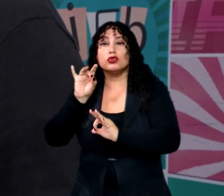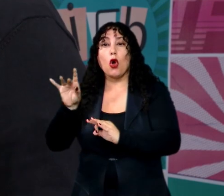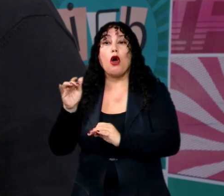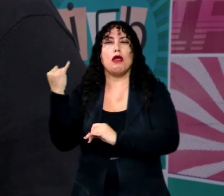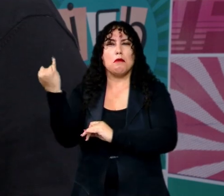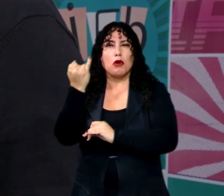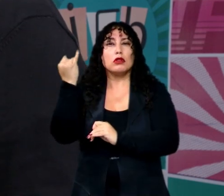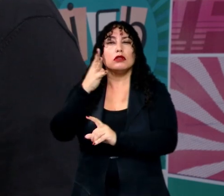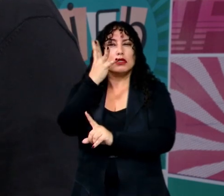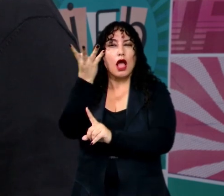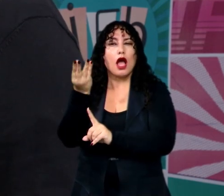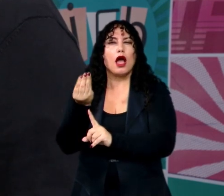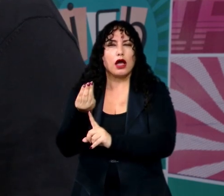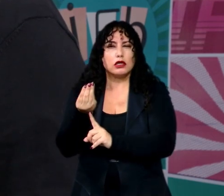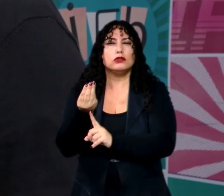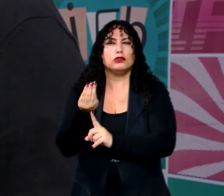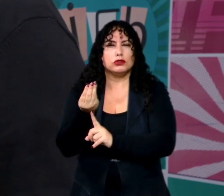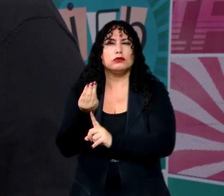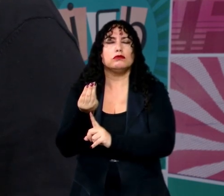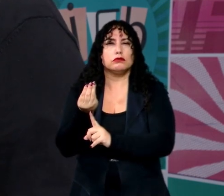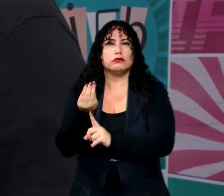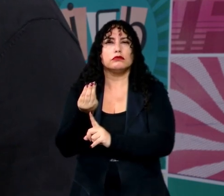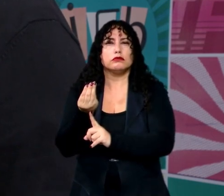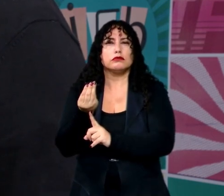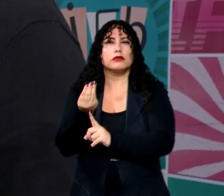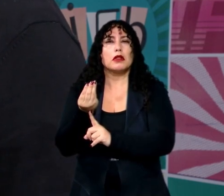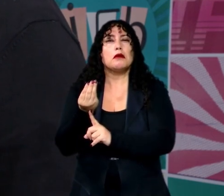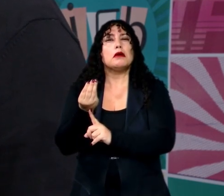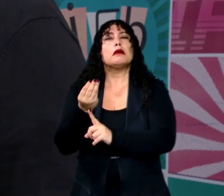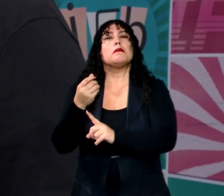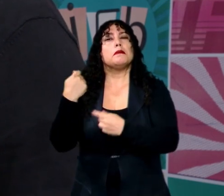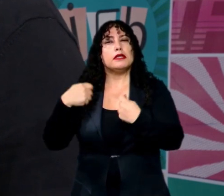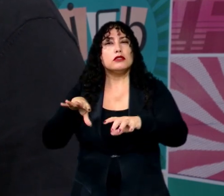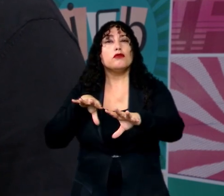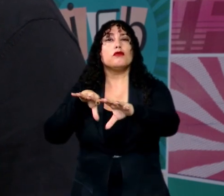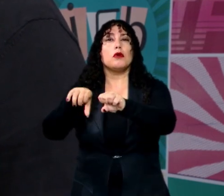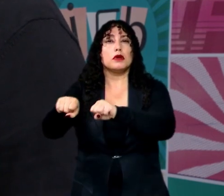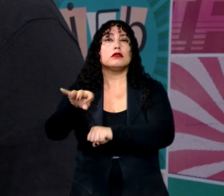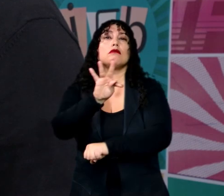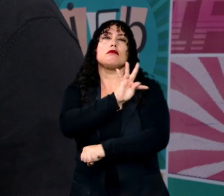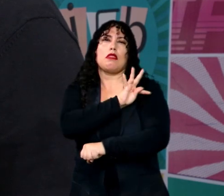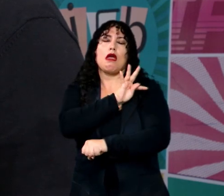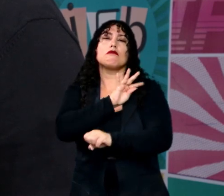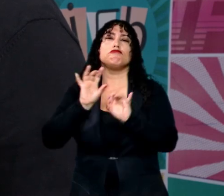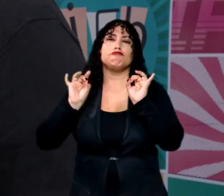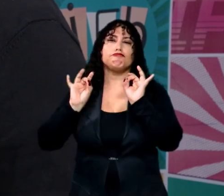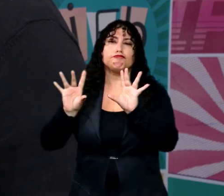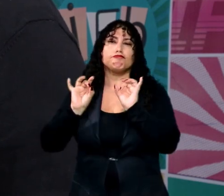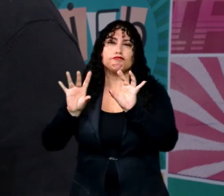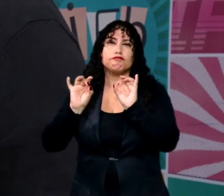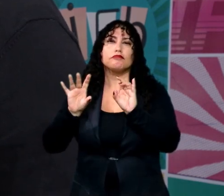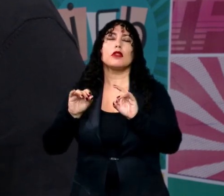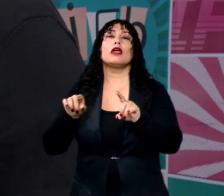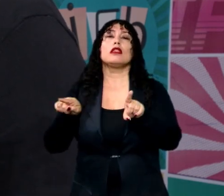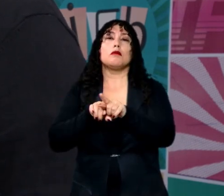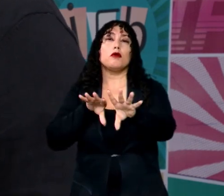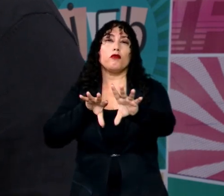artes, mas que exige formação técnica especializada, né? E formação